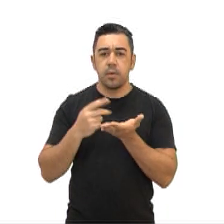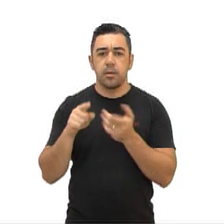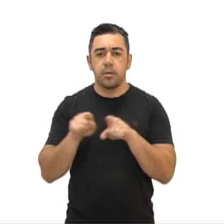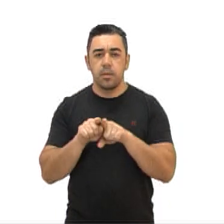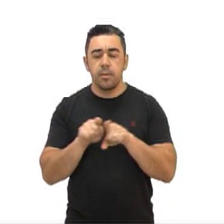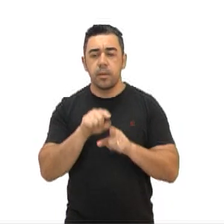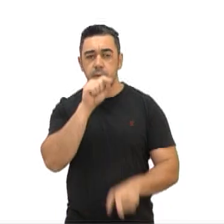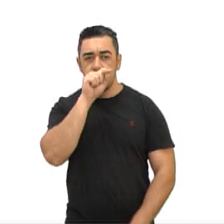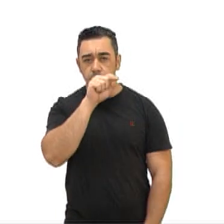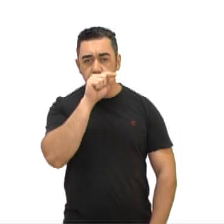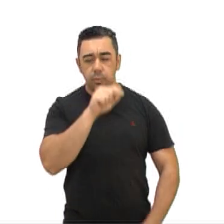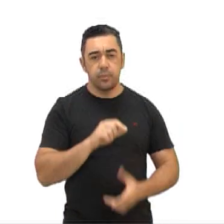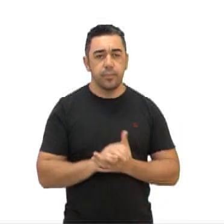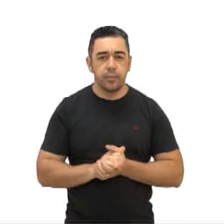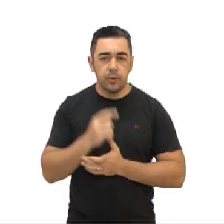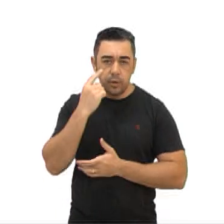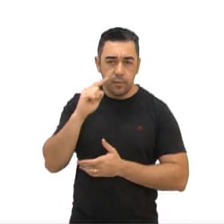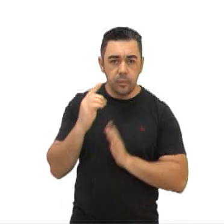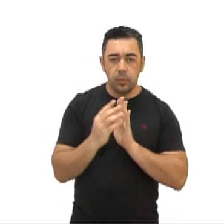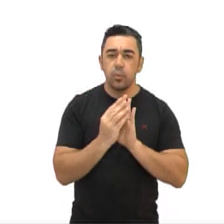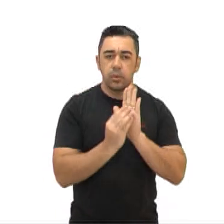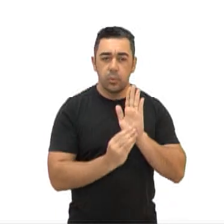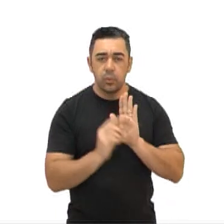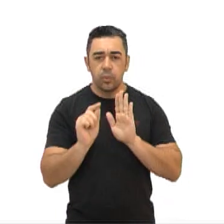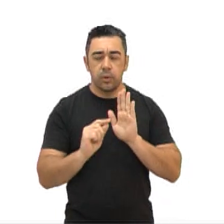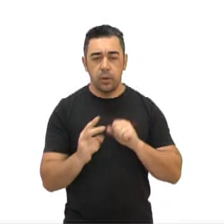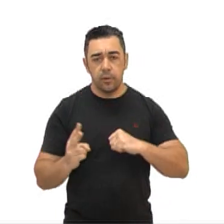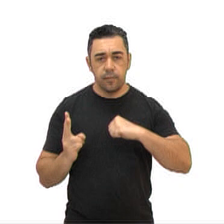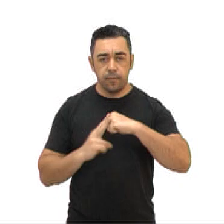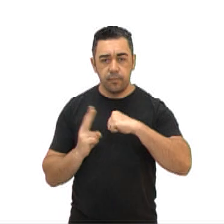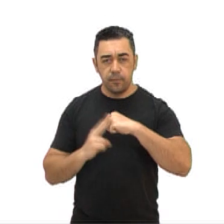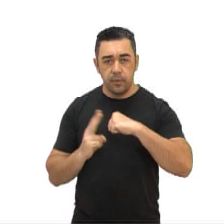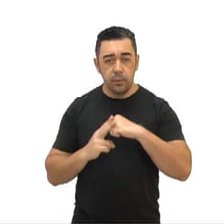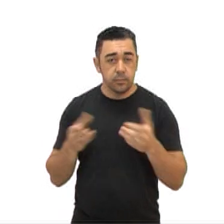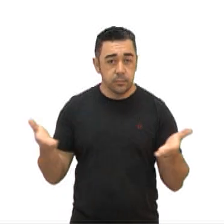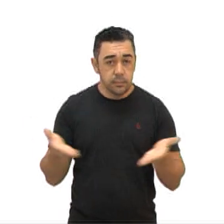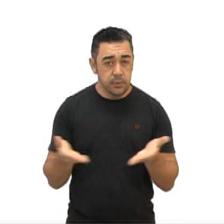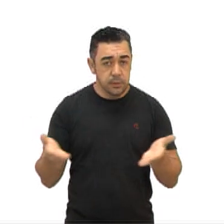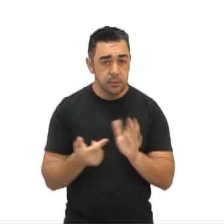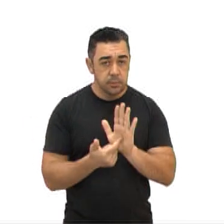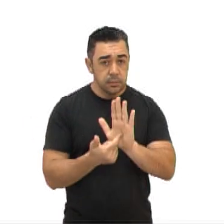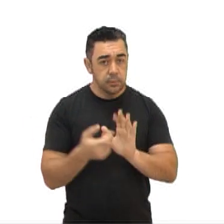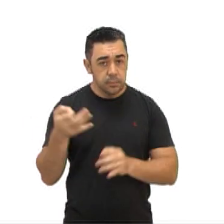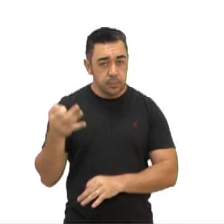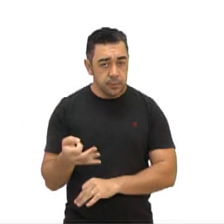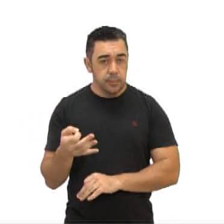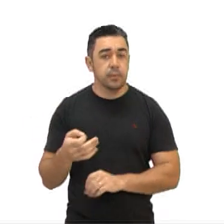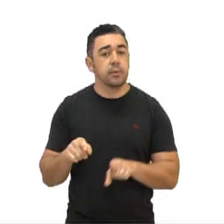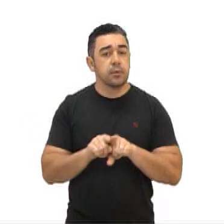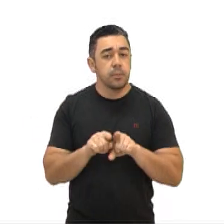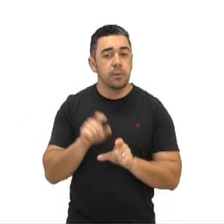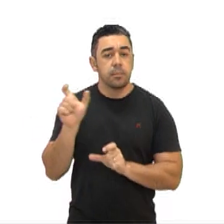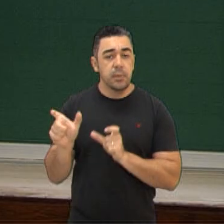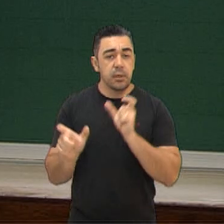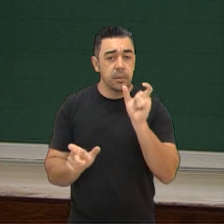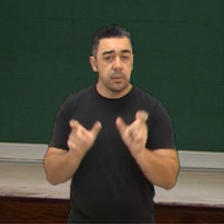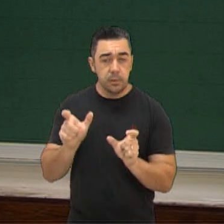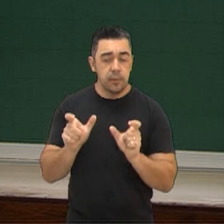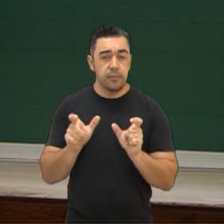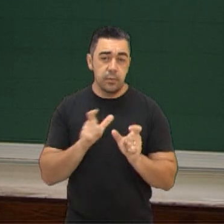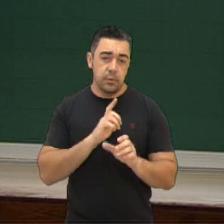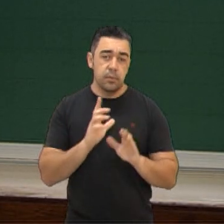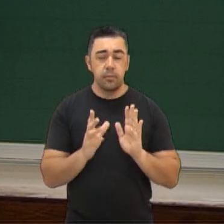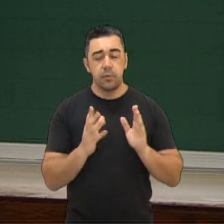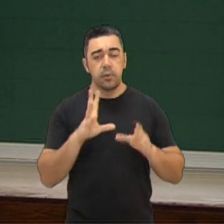O conteúdo que vocês viram foram alguns verbos no presente do indicativo e algumas palavras que apareceram ali no contexto da